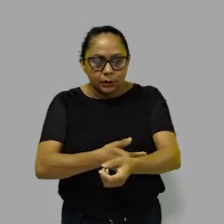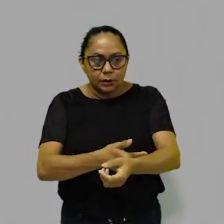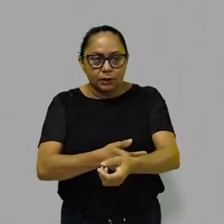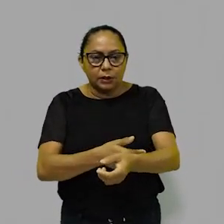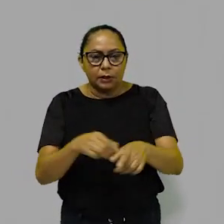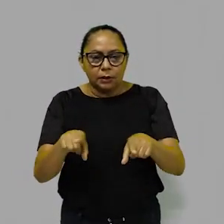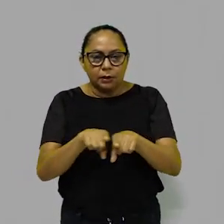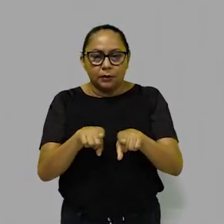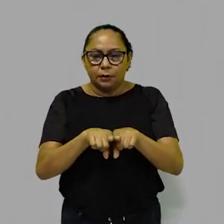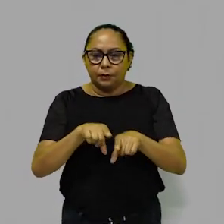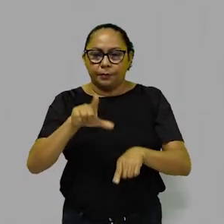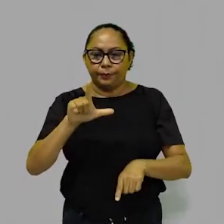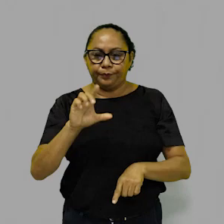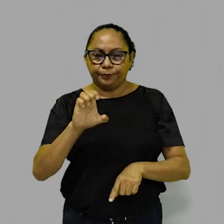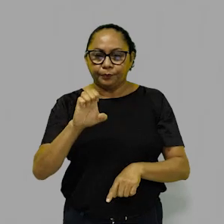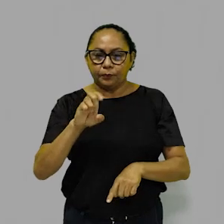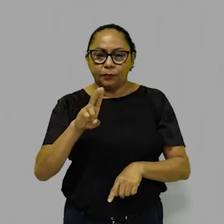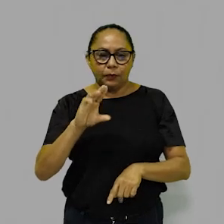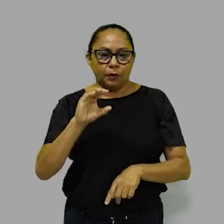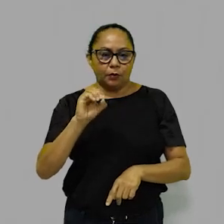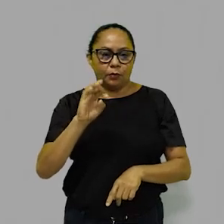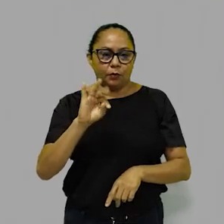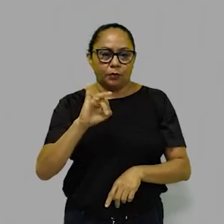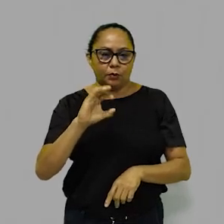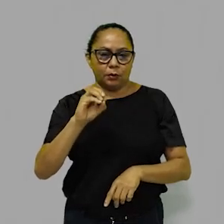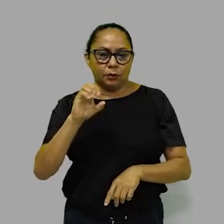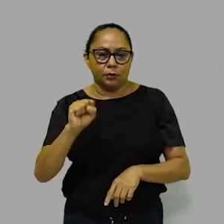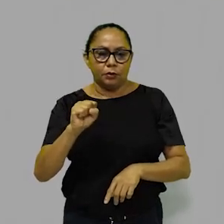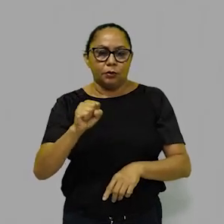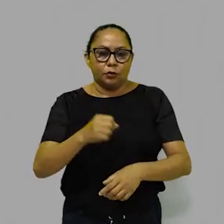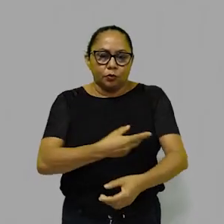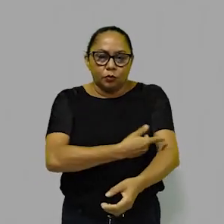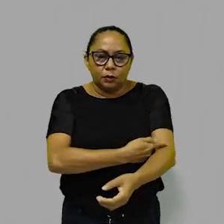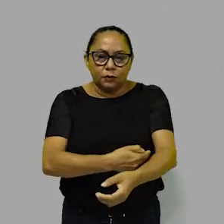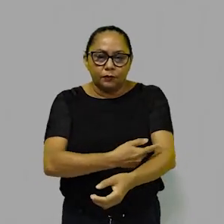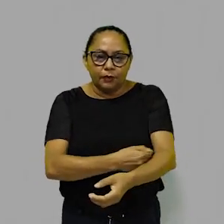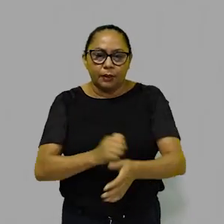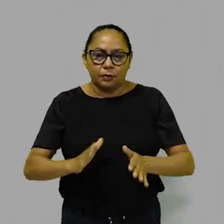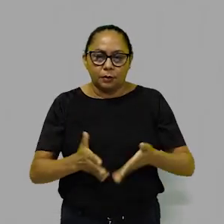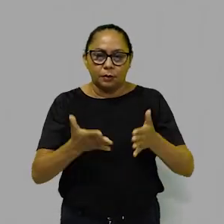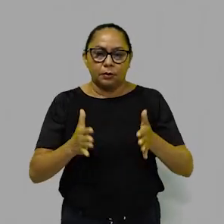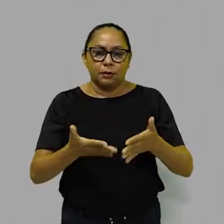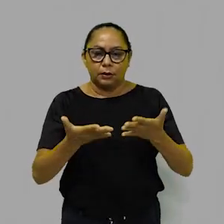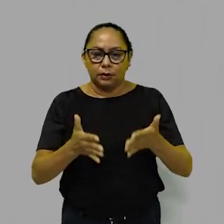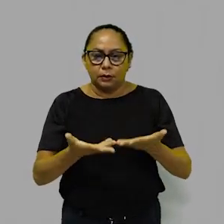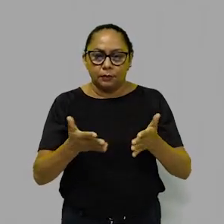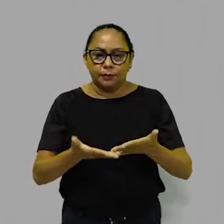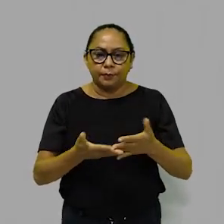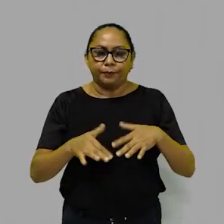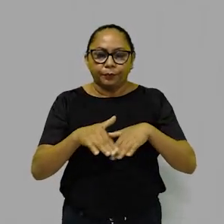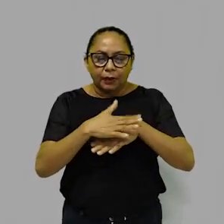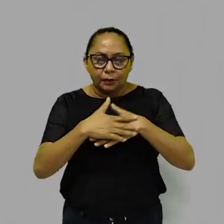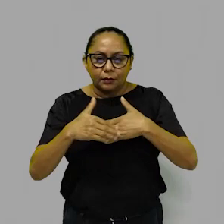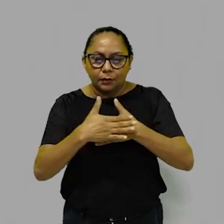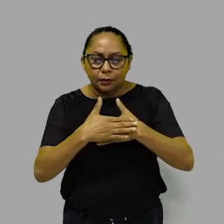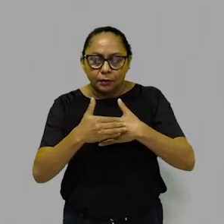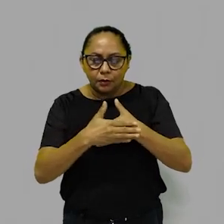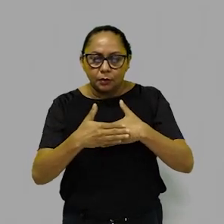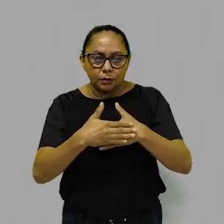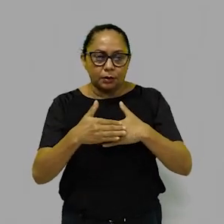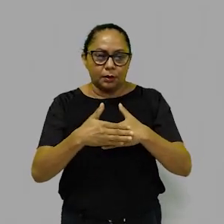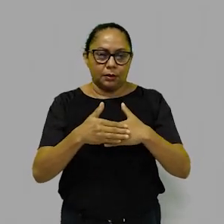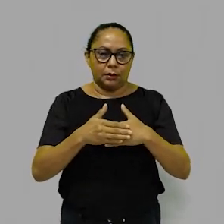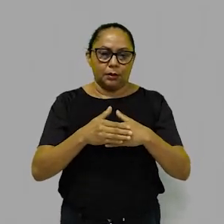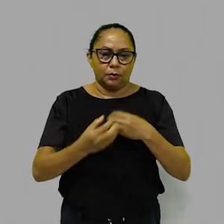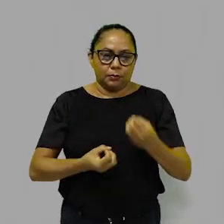dos vasos e em estímulos para reparar os danos produzidos pelas agressões. Olha só, digamos que